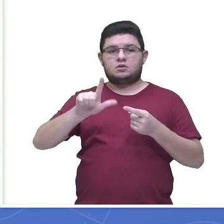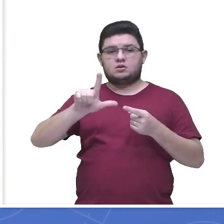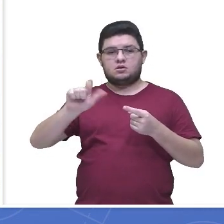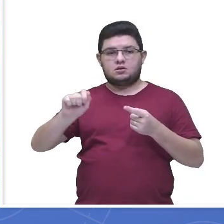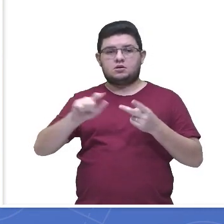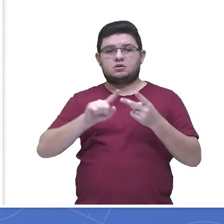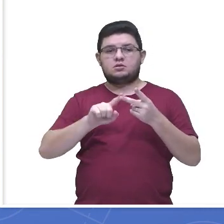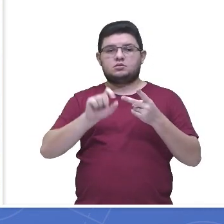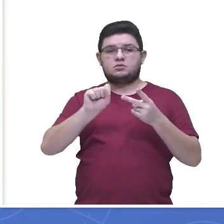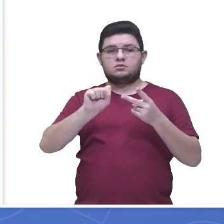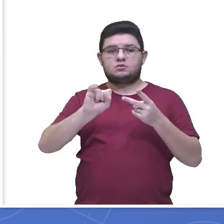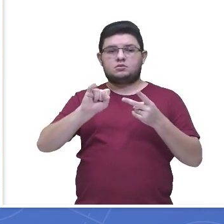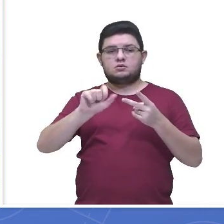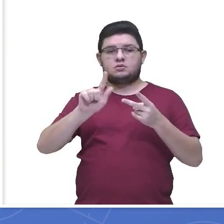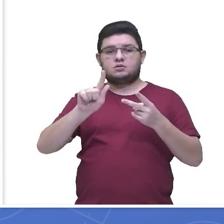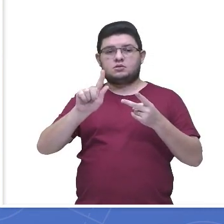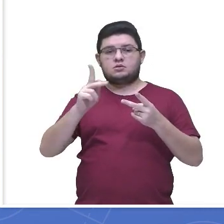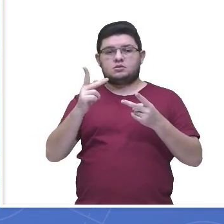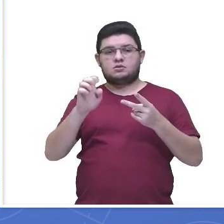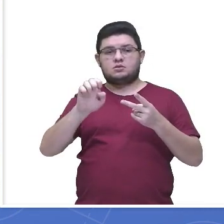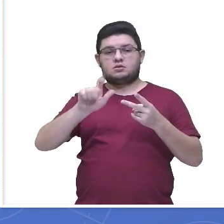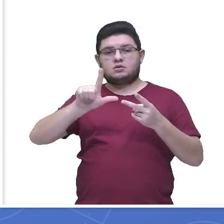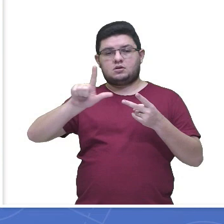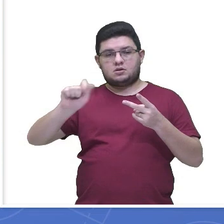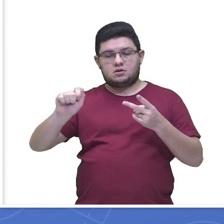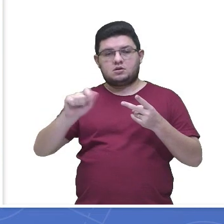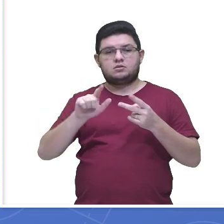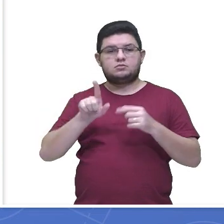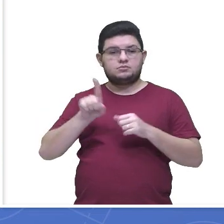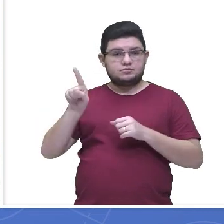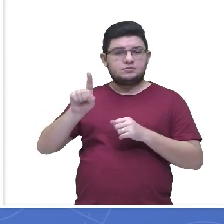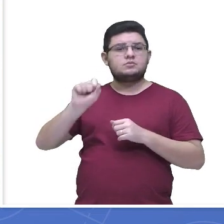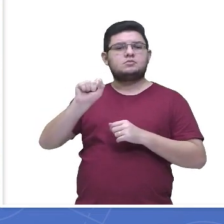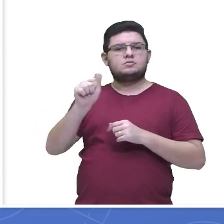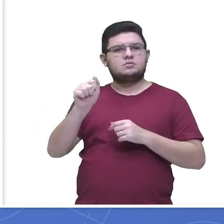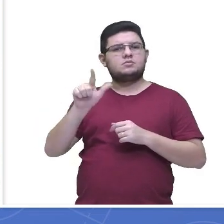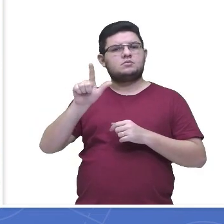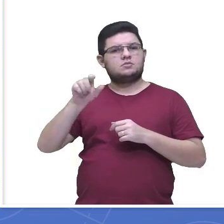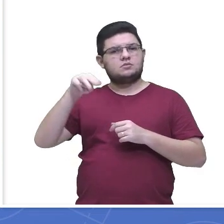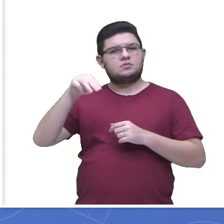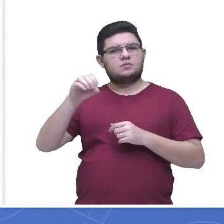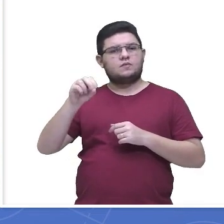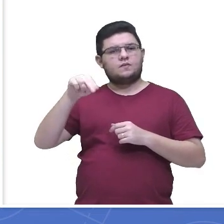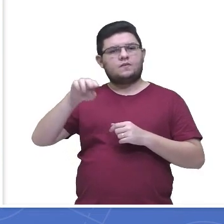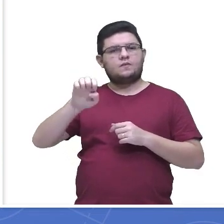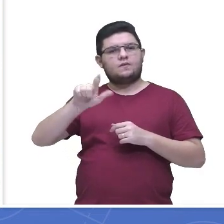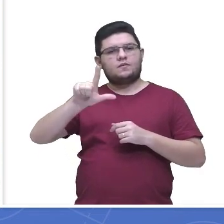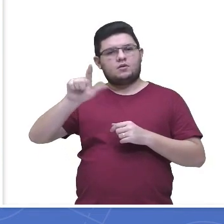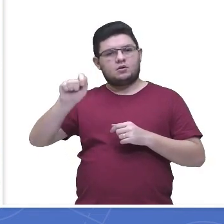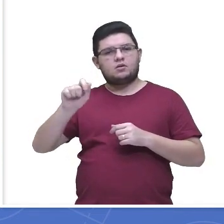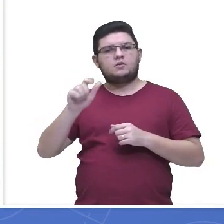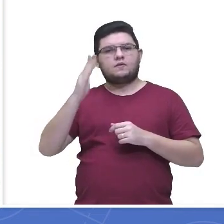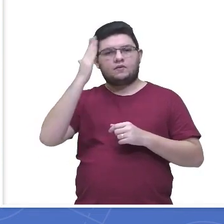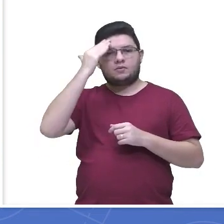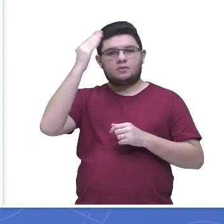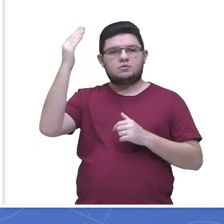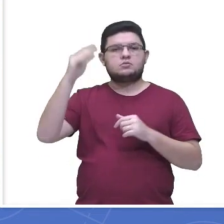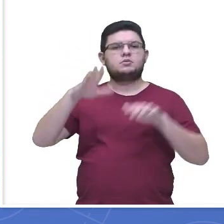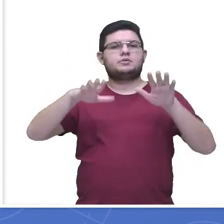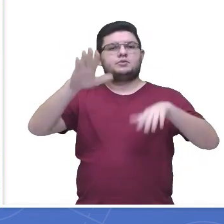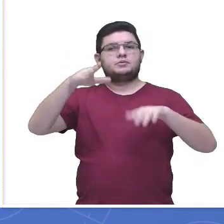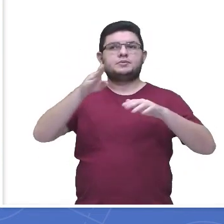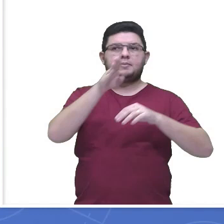Essa salmonela, ela é bem famosa, né? Principalmente ali aquelas pessoas que gostam de comer aquele 3x10, né? O famoso